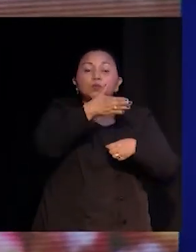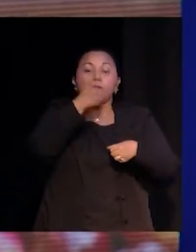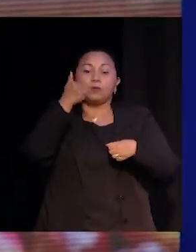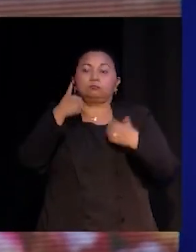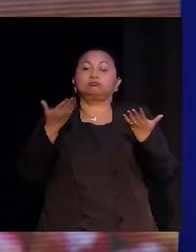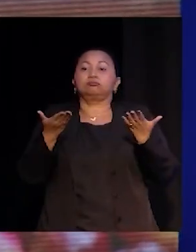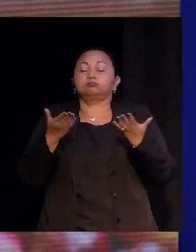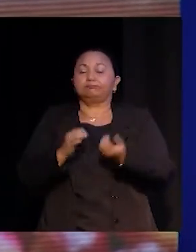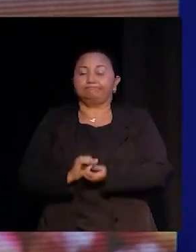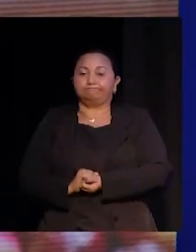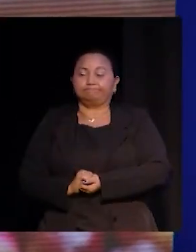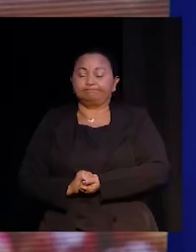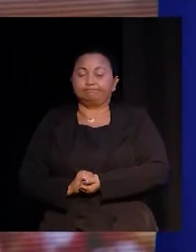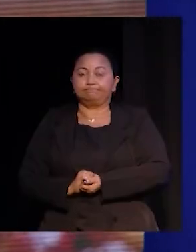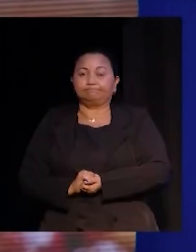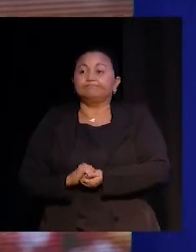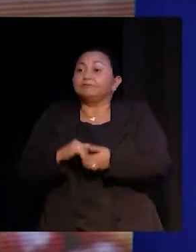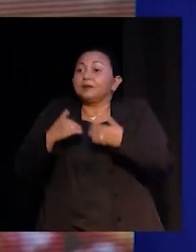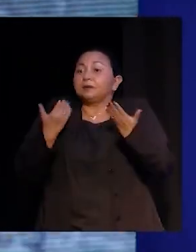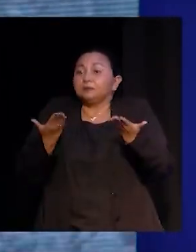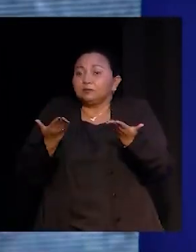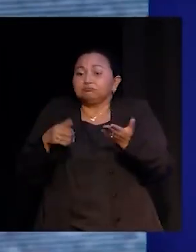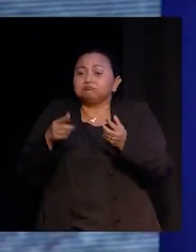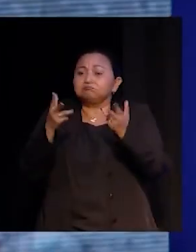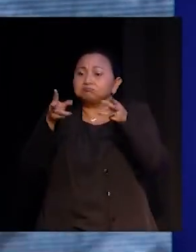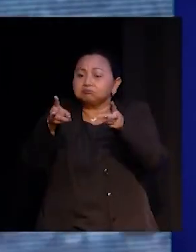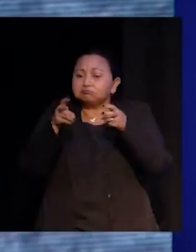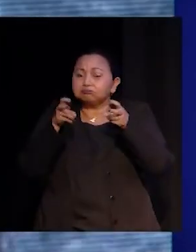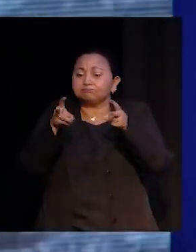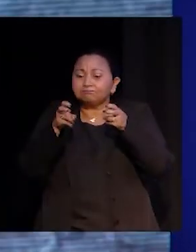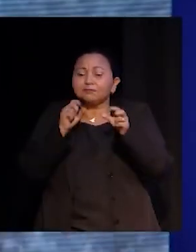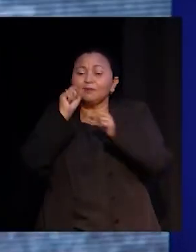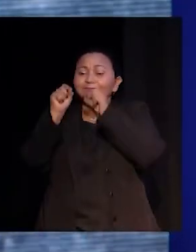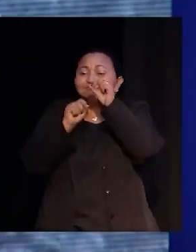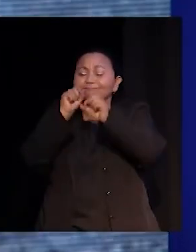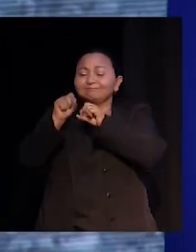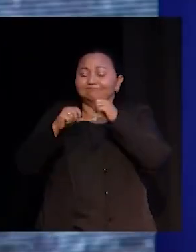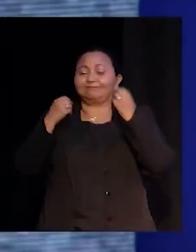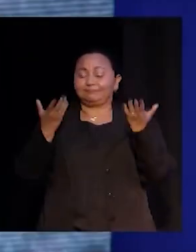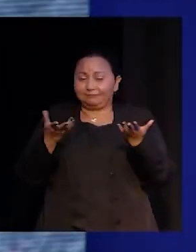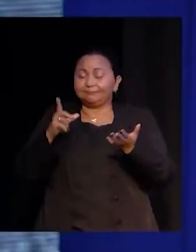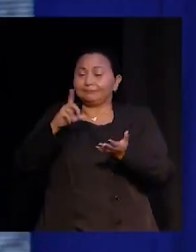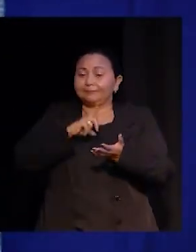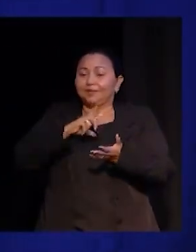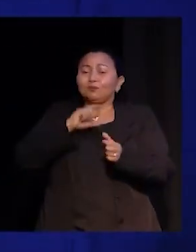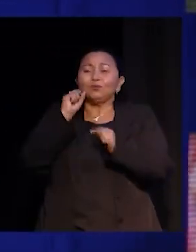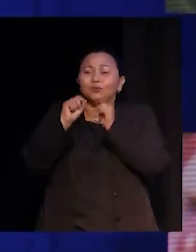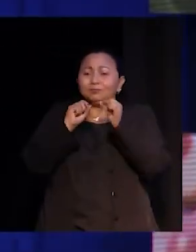prevalecer. Enquanto essa situação permanece, naturalmente, se desencadeia uma onda